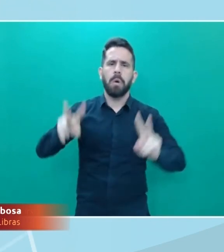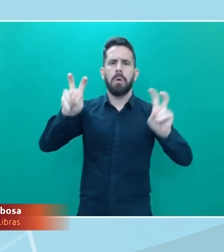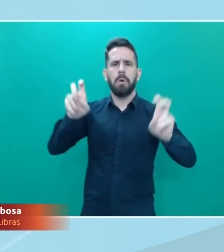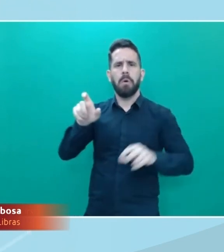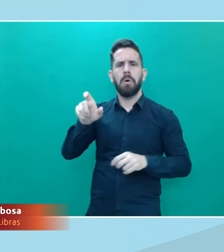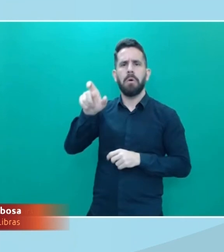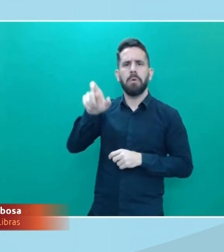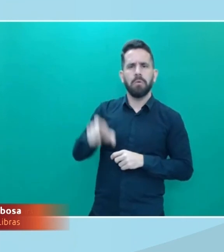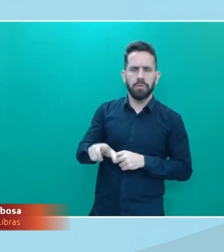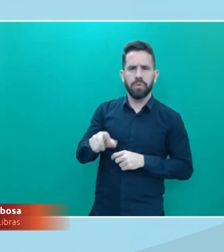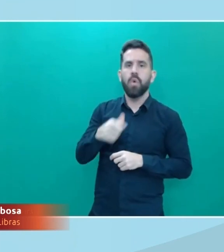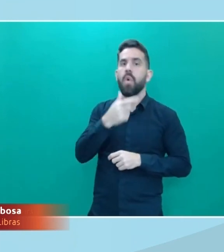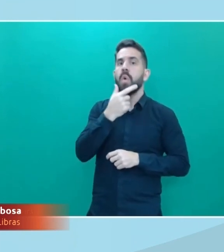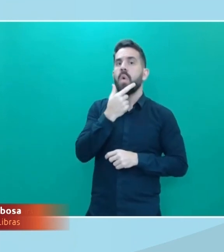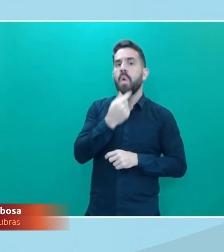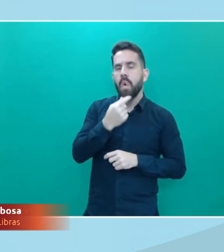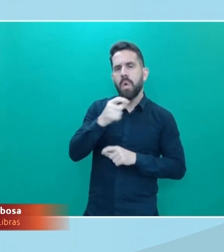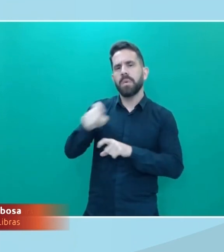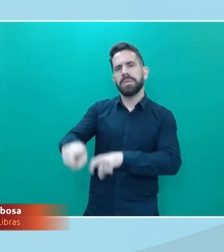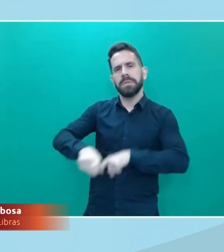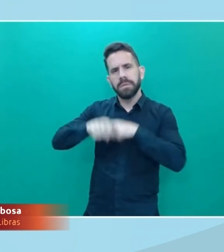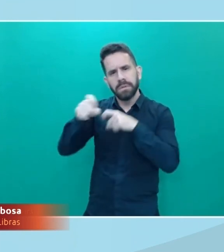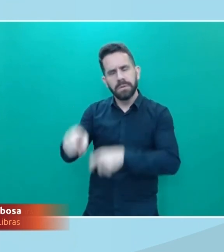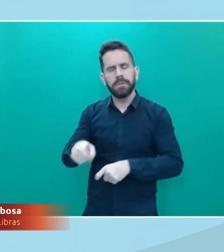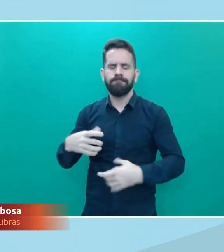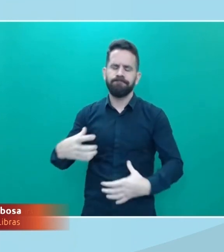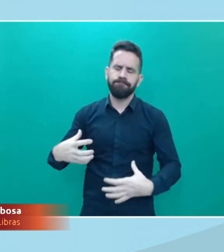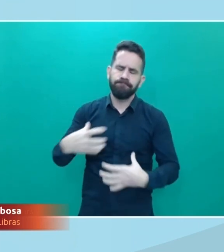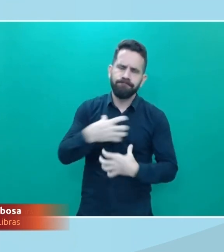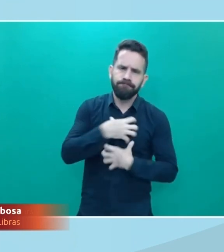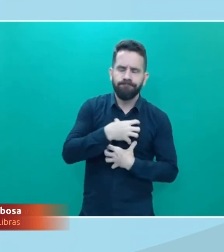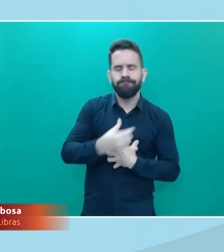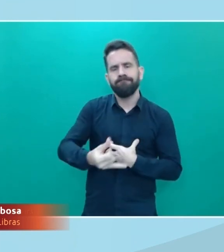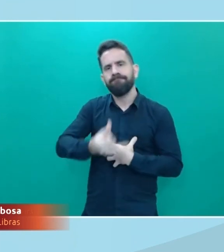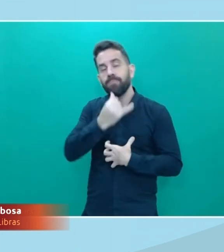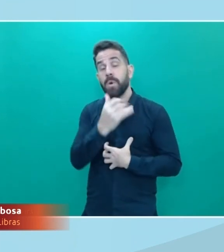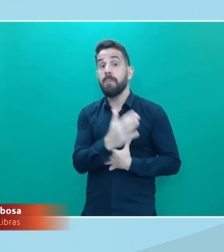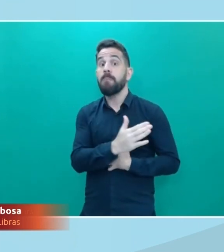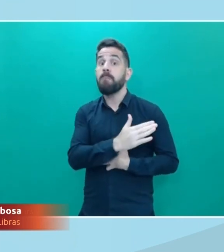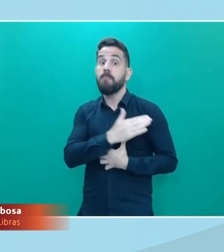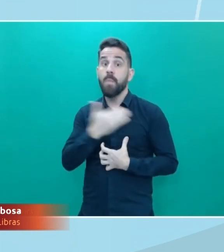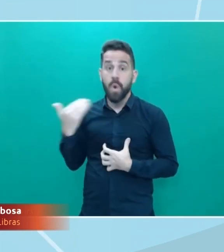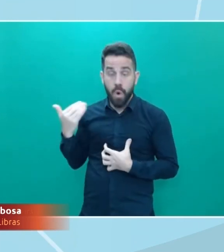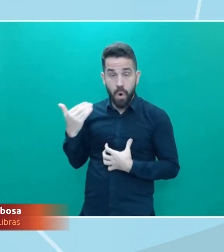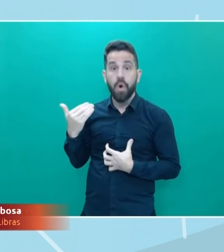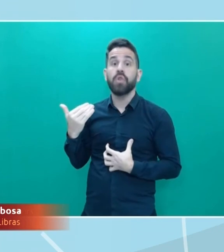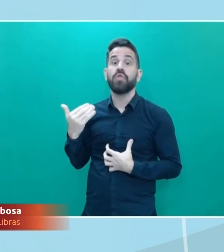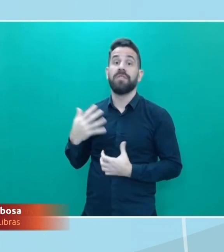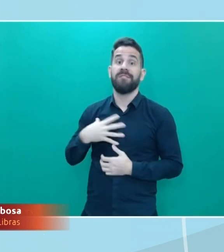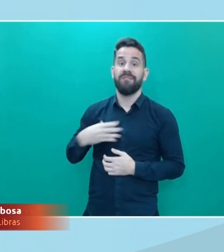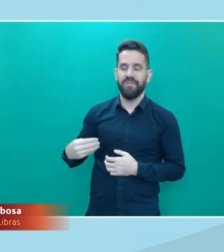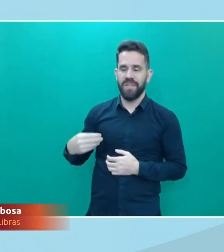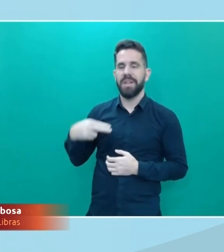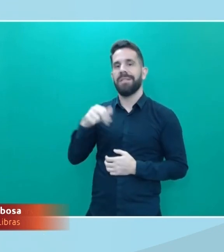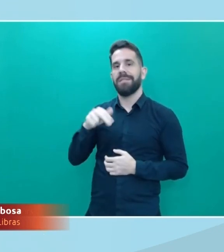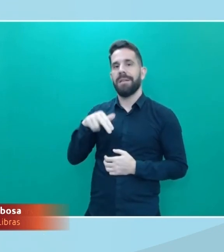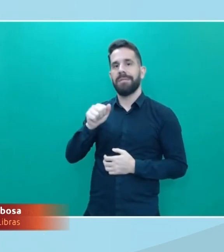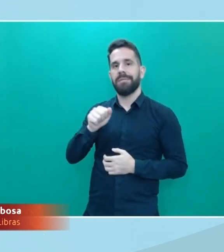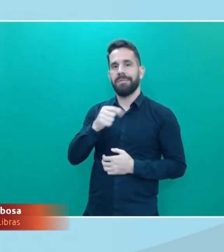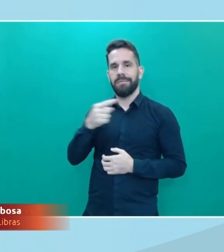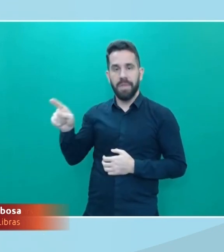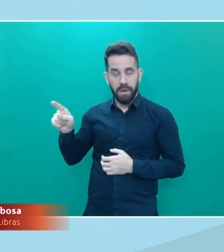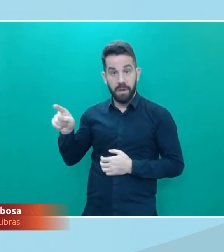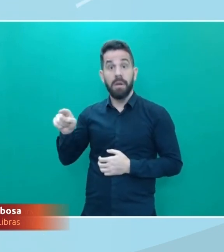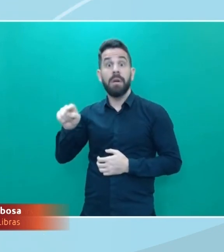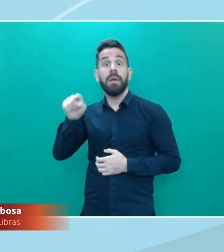os dias inconformado com a morte da filha, Nanã, enquanto a esposa dele, Belinha, se ampara em orações. E o espetáculo